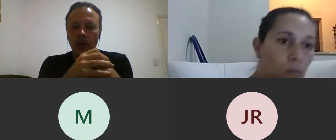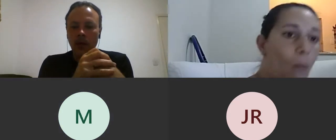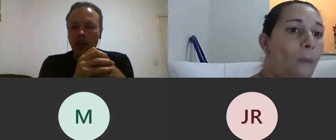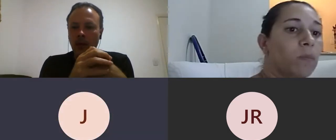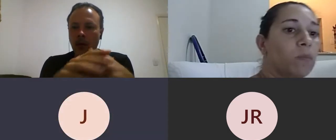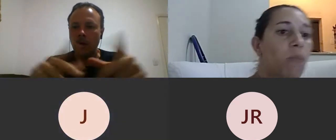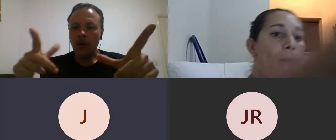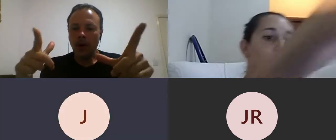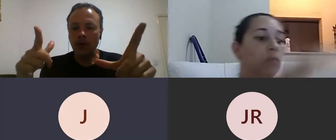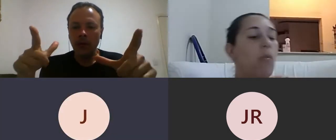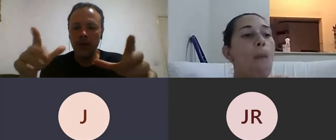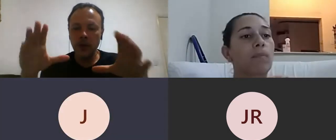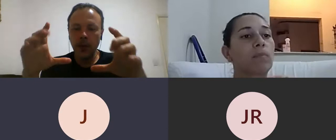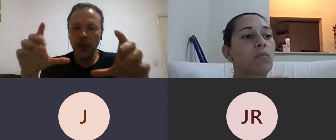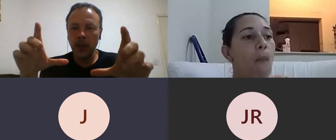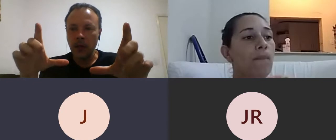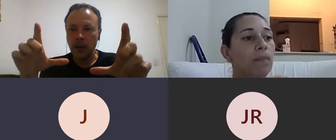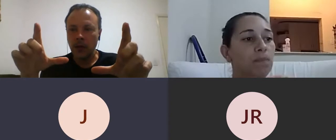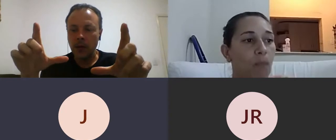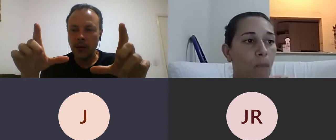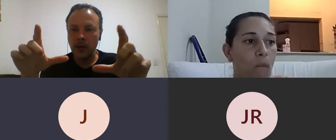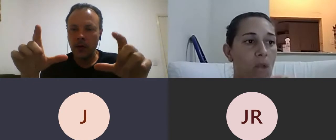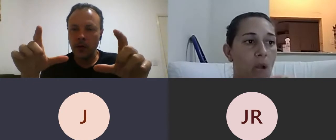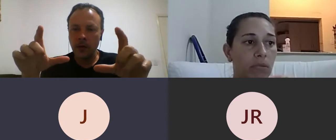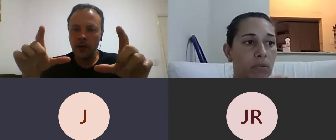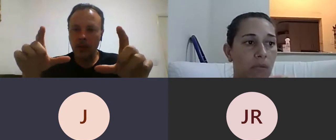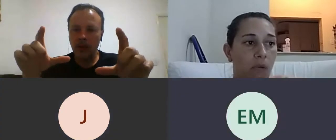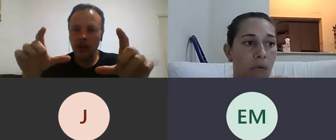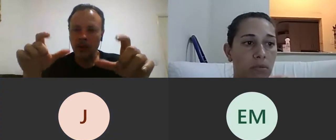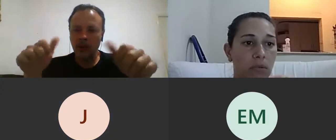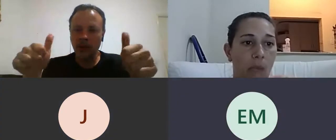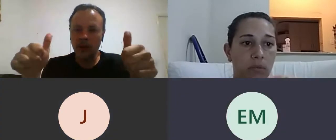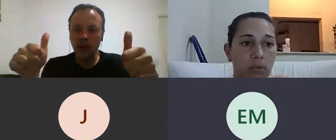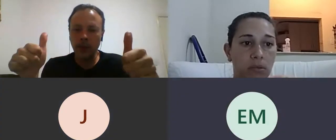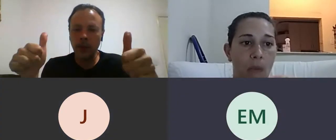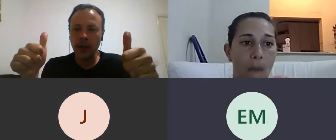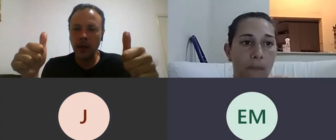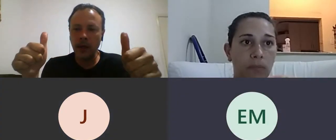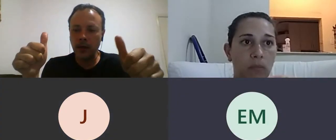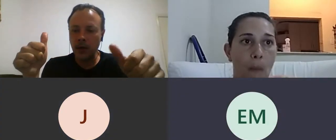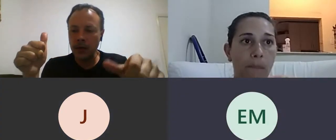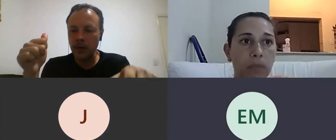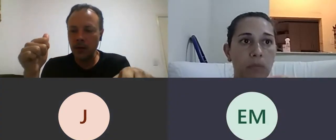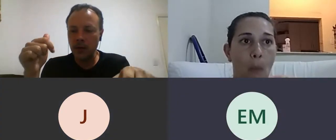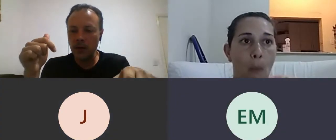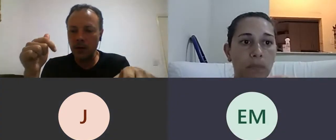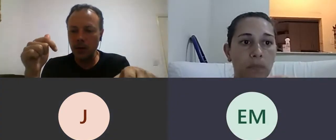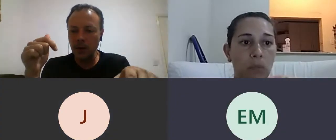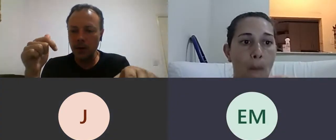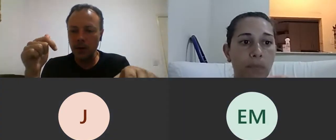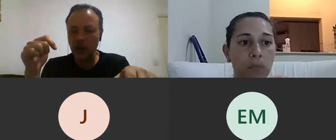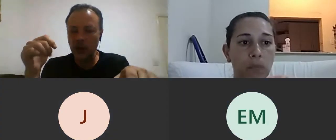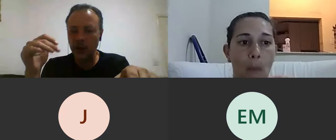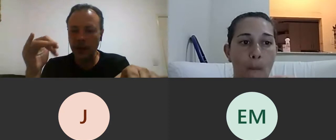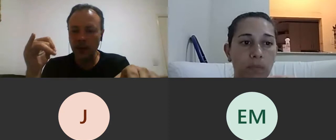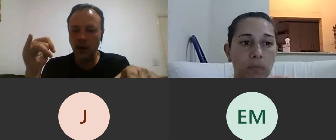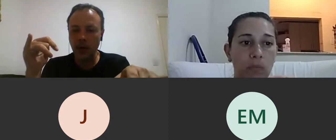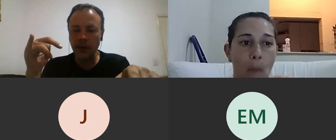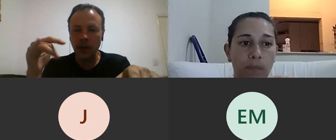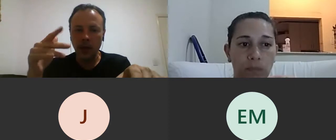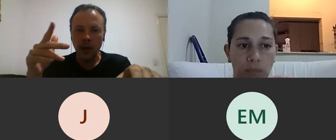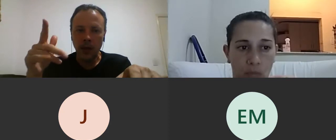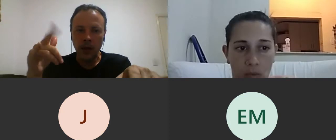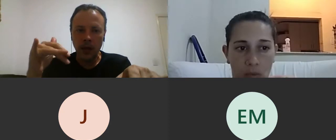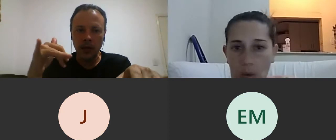Beleza, professor. Então, ó, vamos fazer um break. Beleza, professor. Vamos fazer um break aí, agora são 15 para